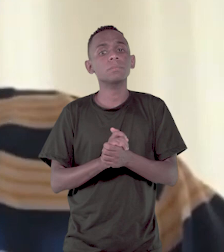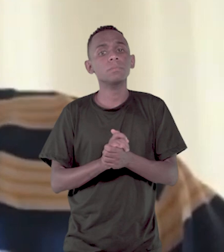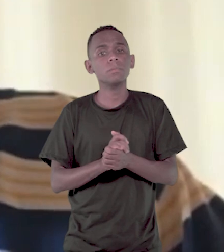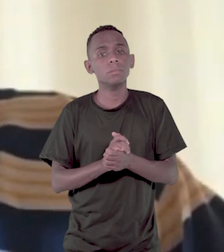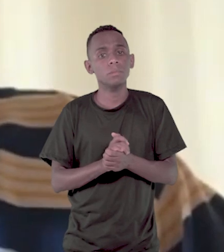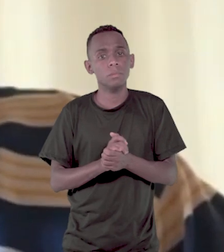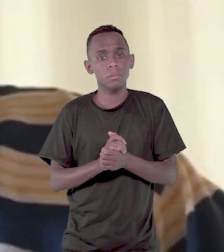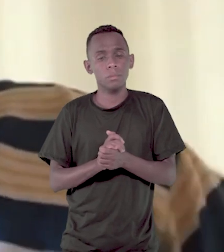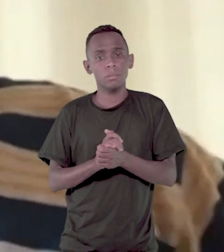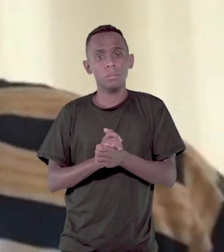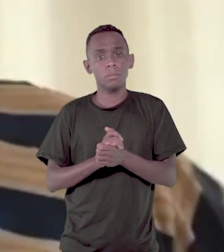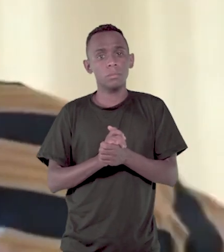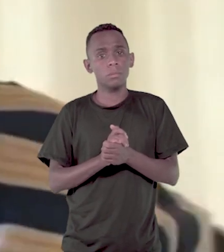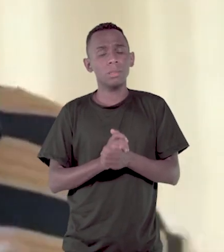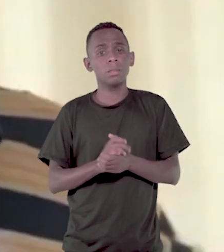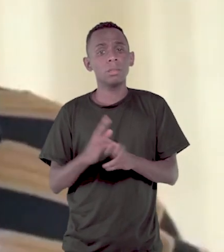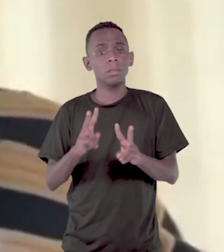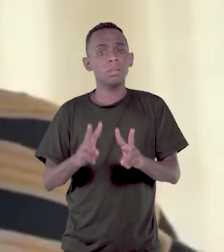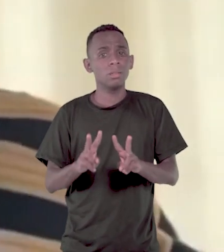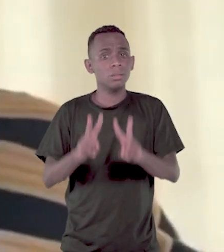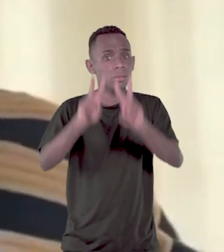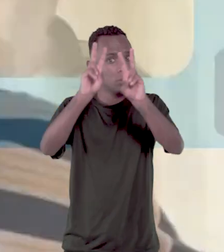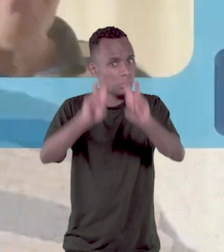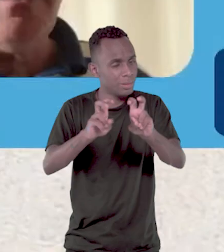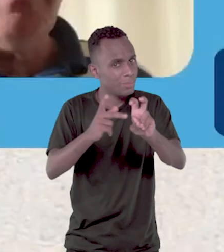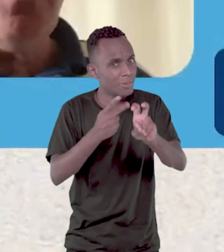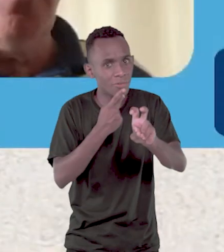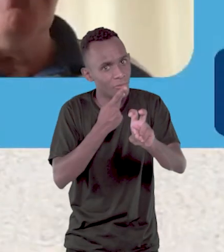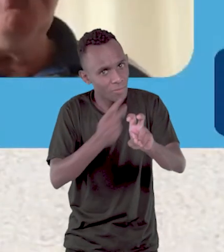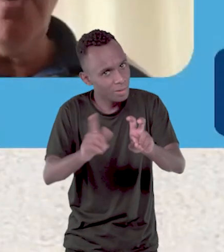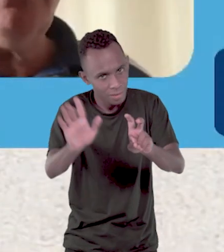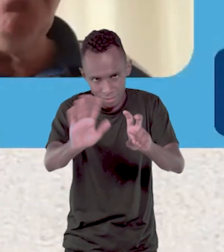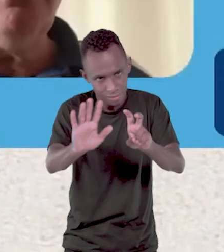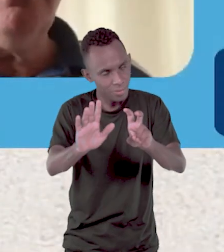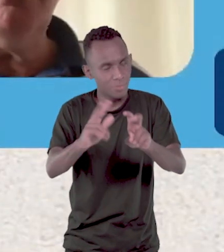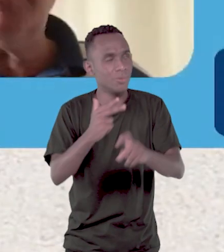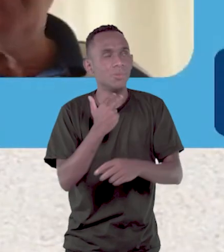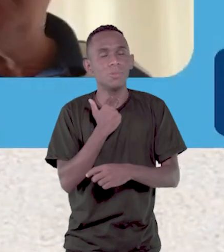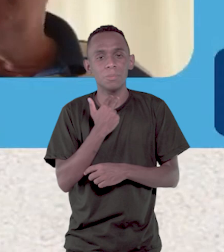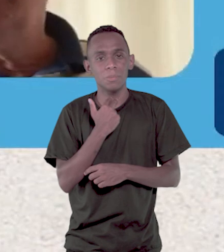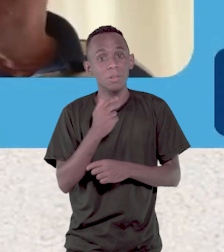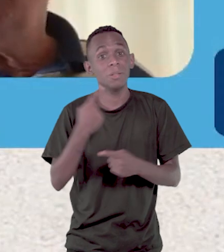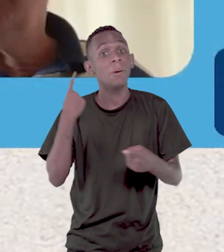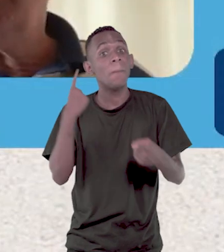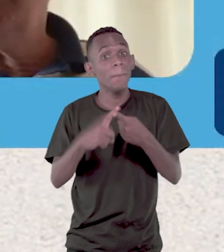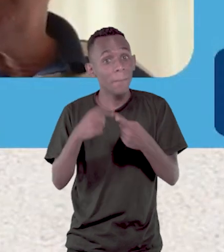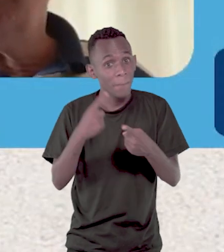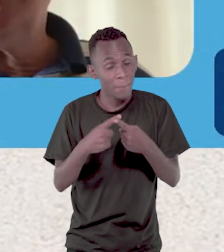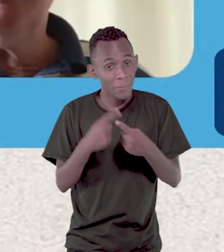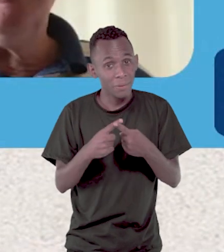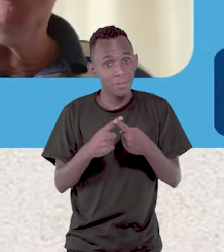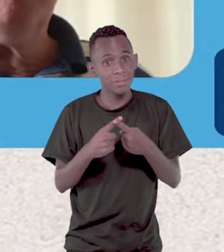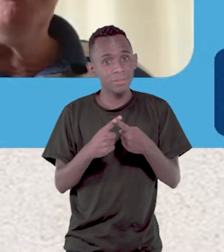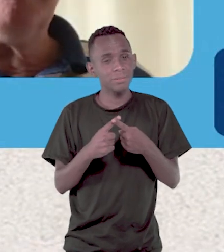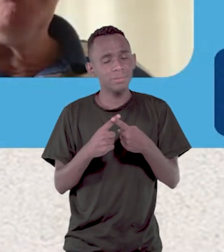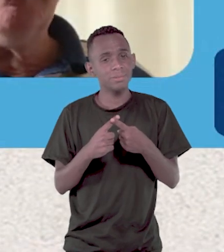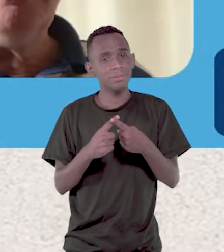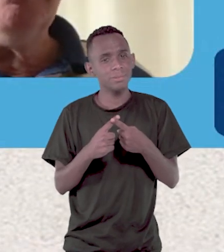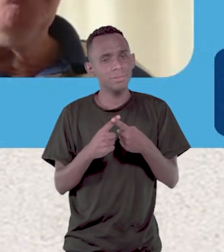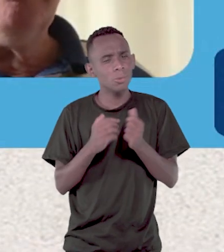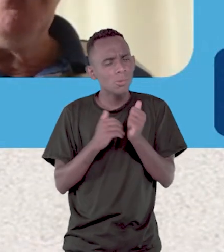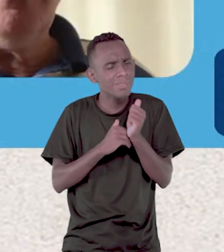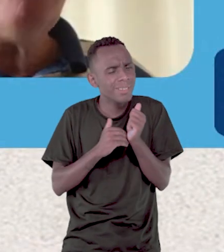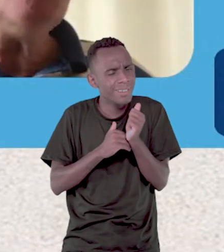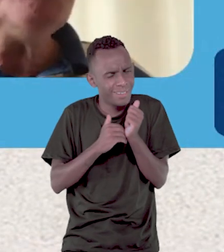ele... Então, o título que eu acho que eu não vou te falar, só o título. Tá bom, por quê? Tá bom, porque ele...